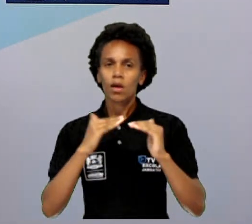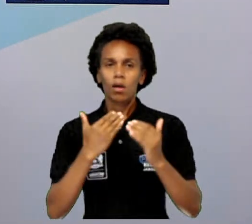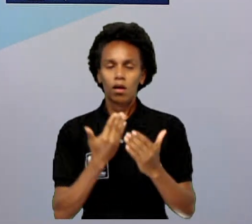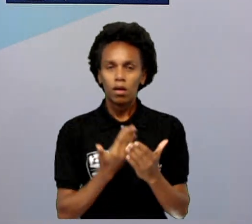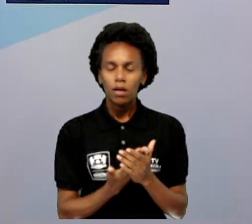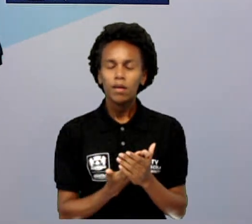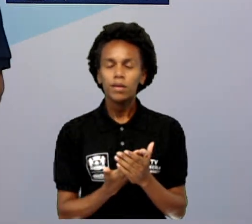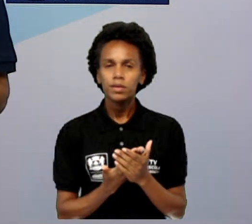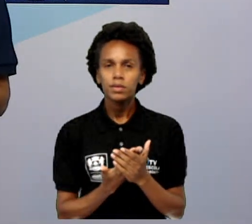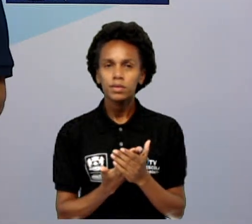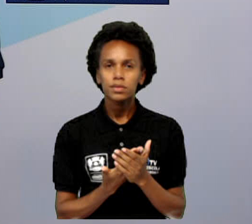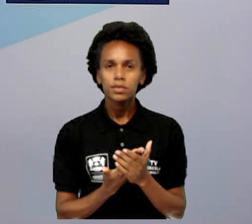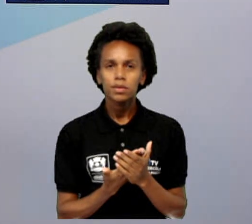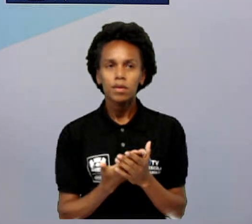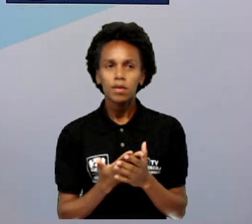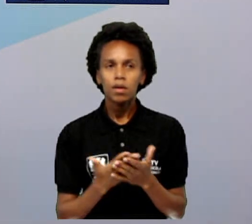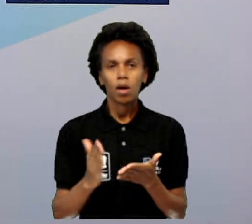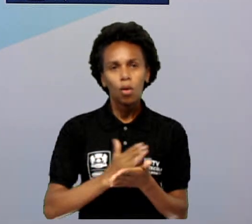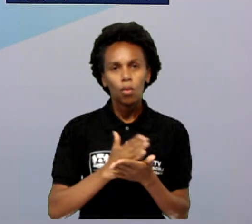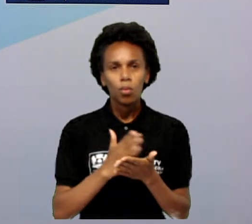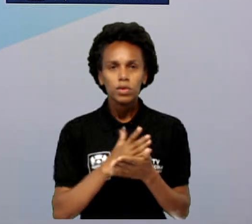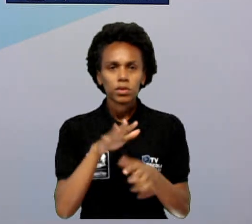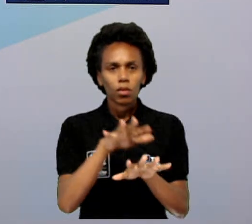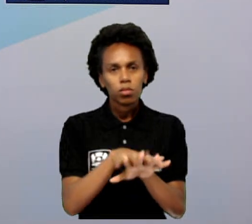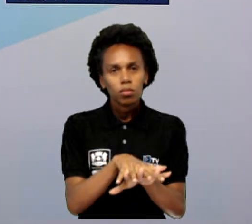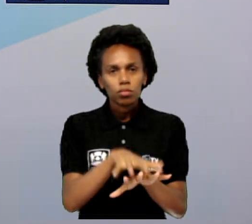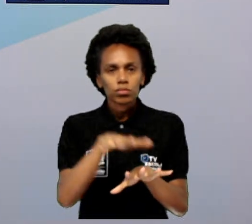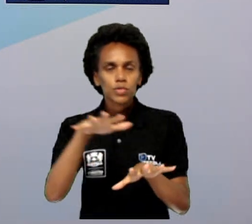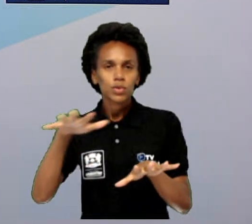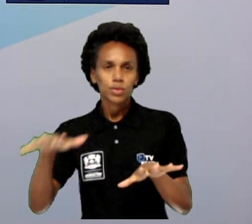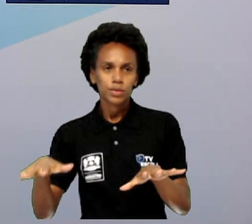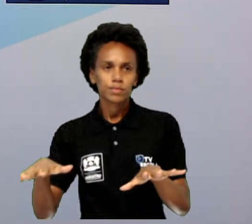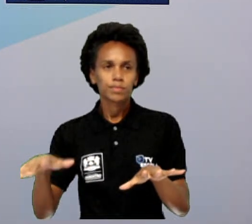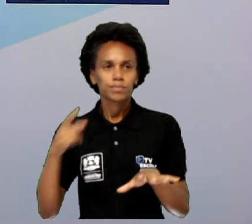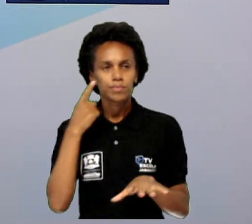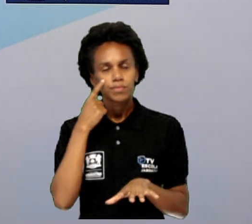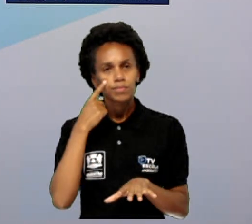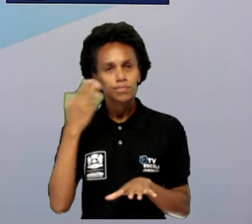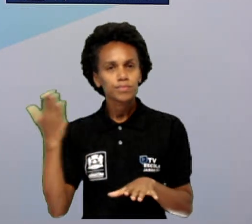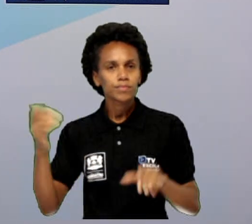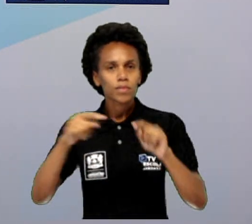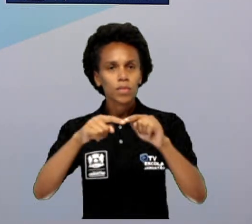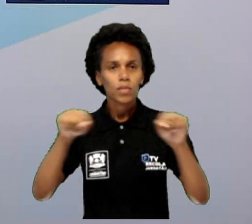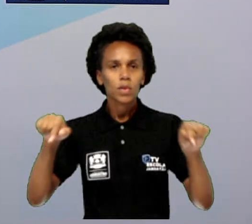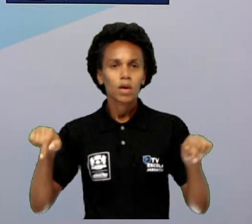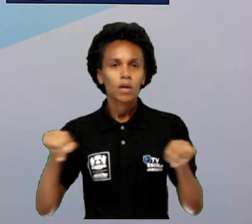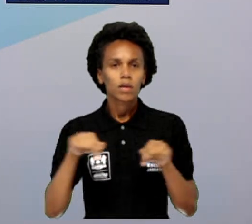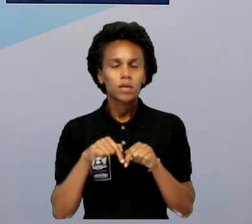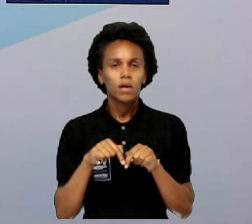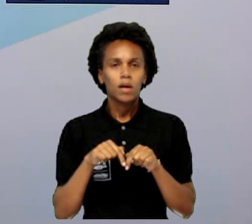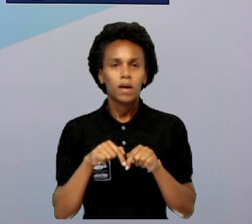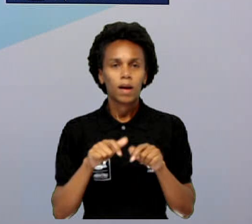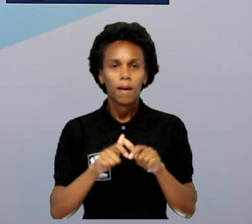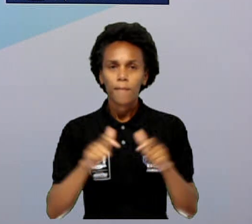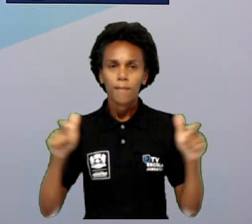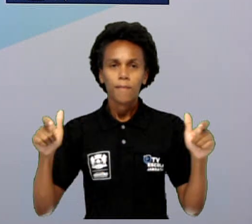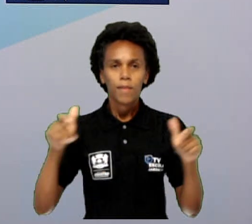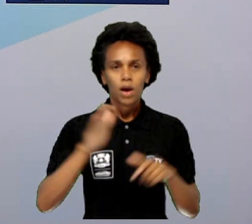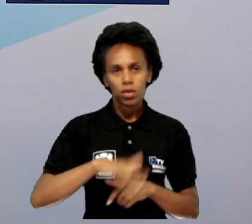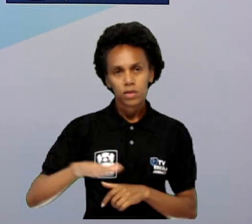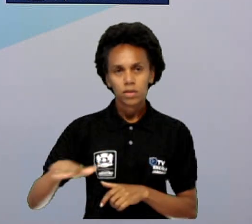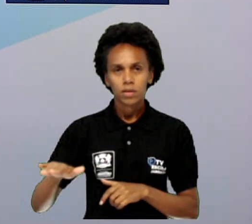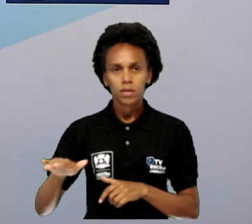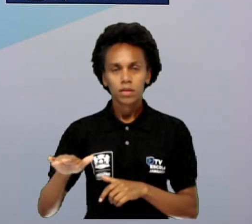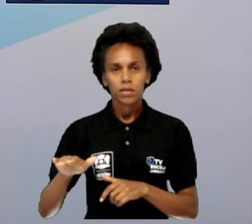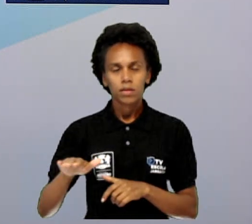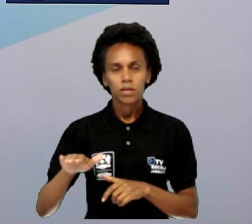racismo, ainda excluem outras pessoas. Olha, uma sala, tá vendo? Onde a maioria de crianças brancas